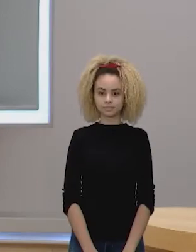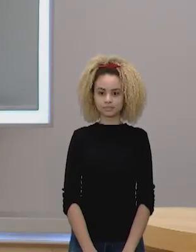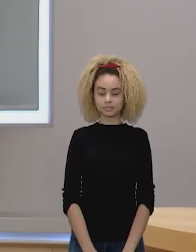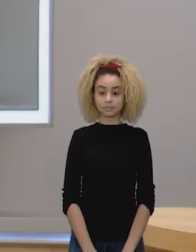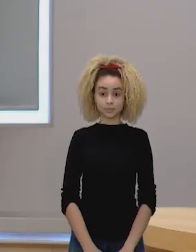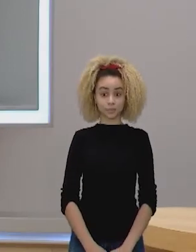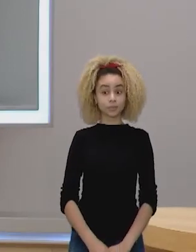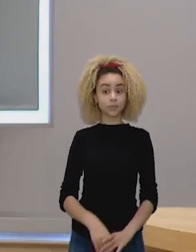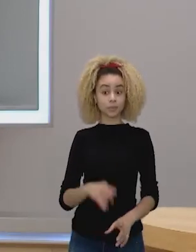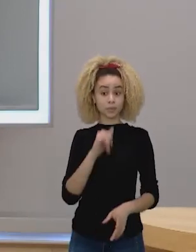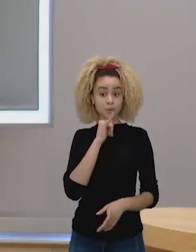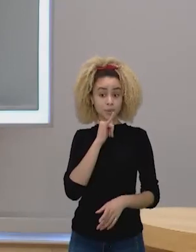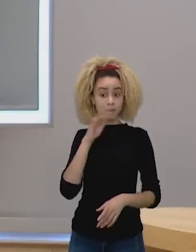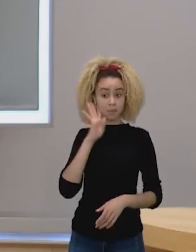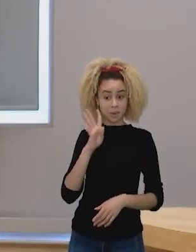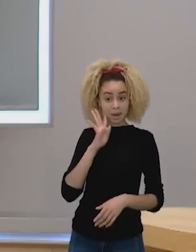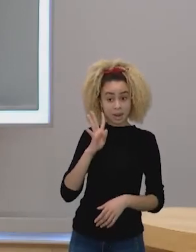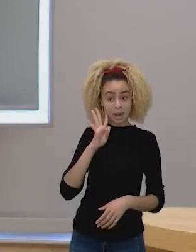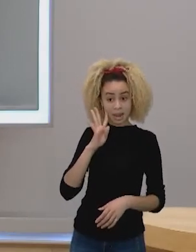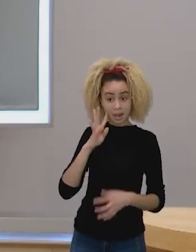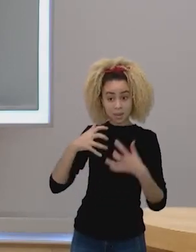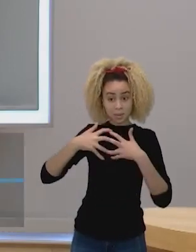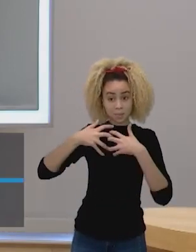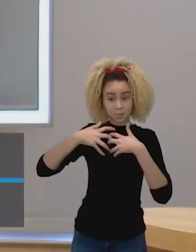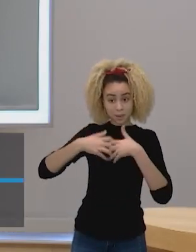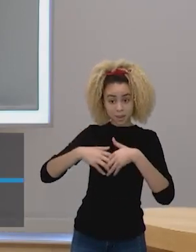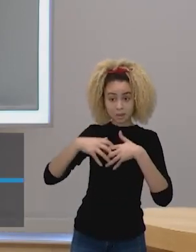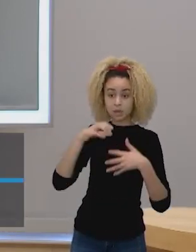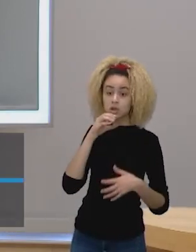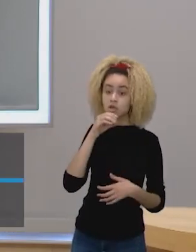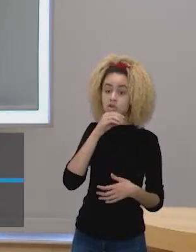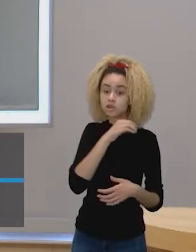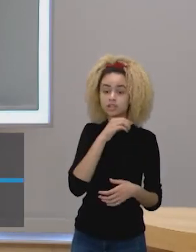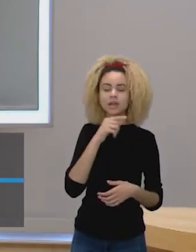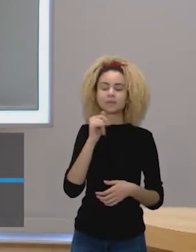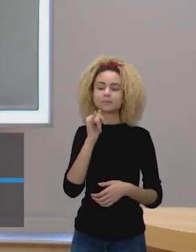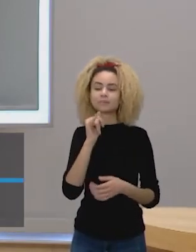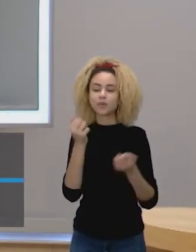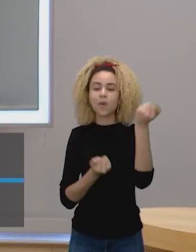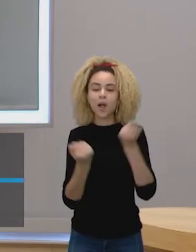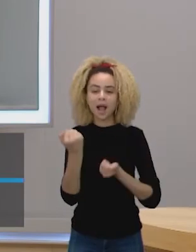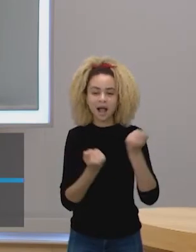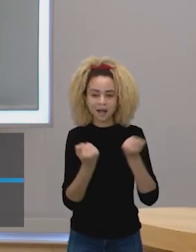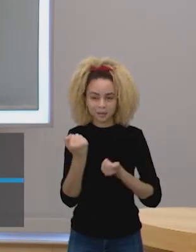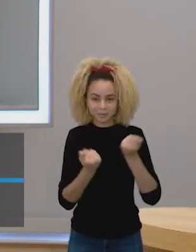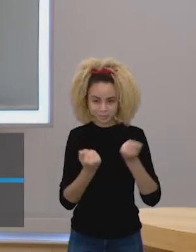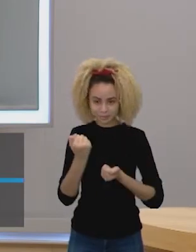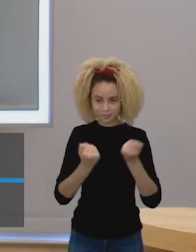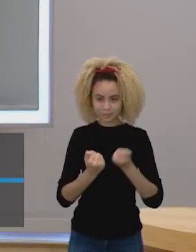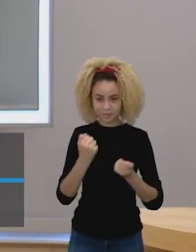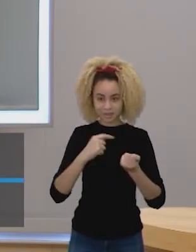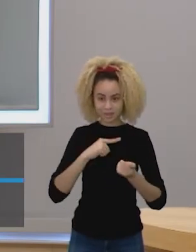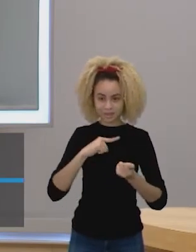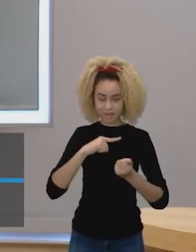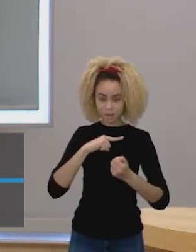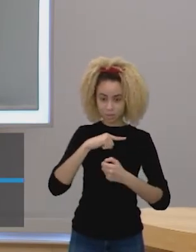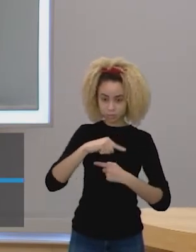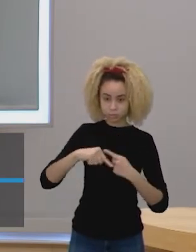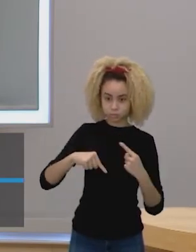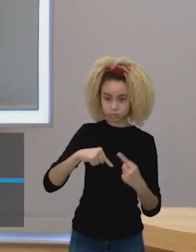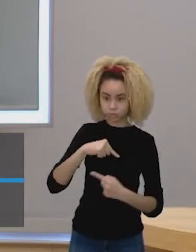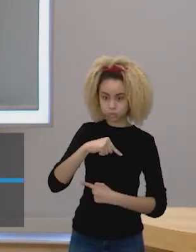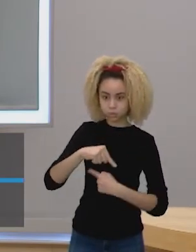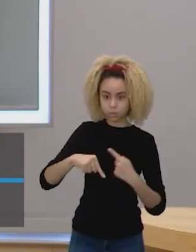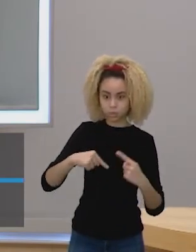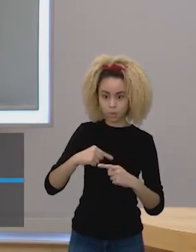Um exemplo bacana de a gente pensar na máquina térmica é o carro, né, que usa o motor a explosão,